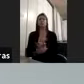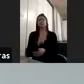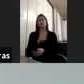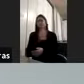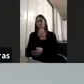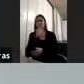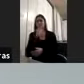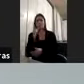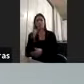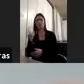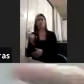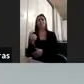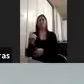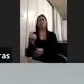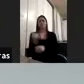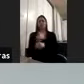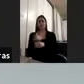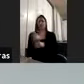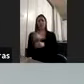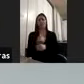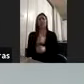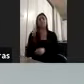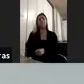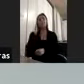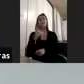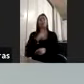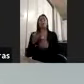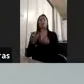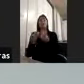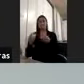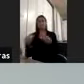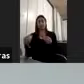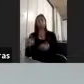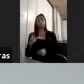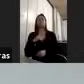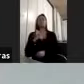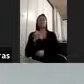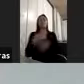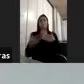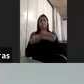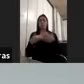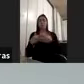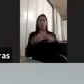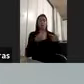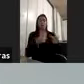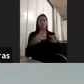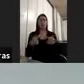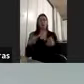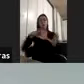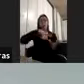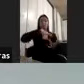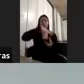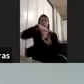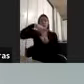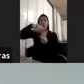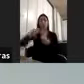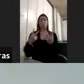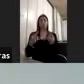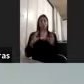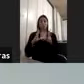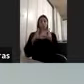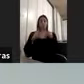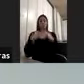Claro que vai ter prejuízo, vai ter aqui na França, onde ela tiver fábrica, como todas as indústrias automobilísticas vão ter. Isso